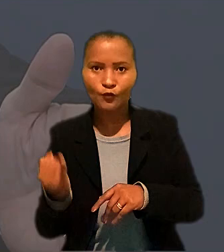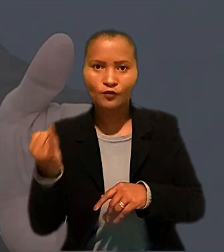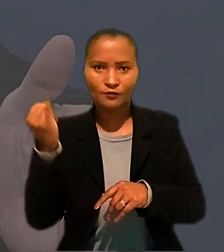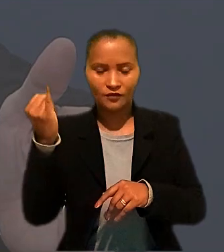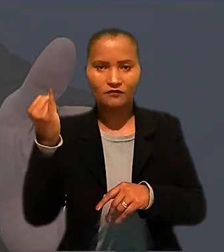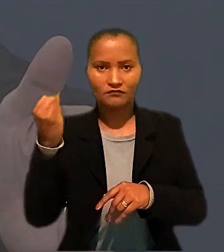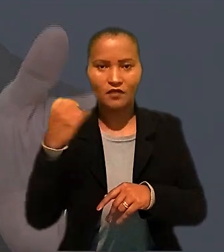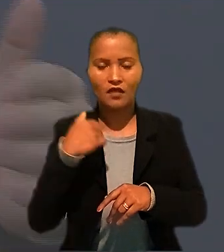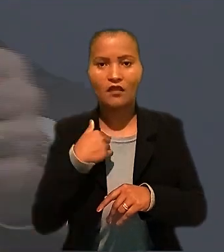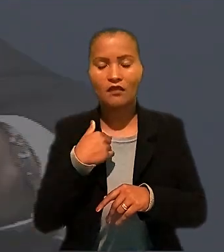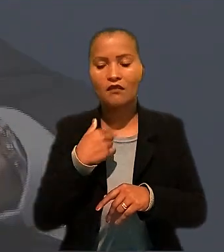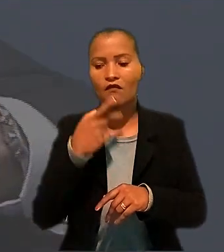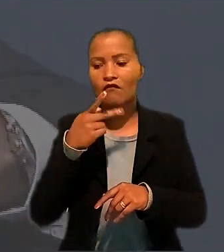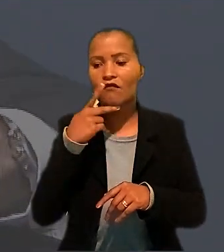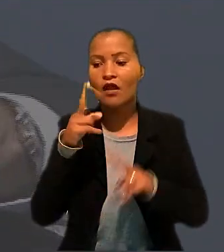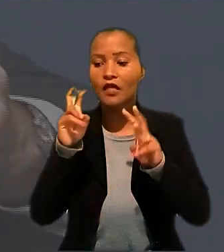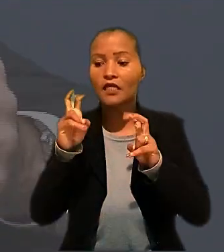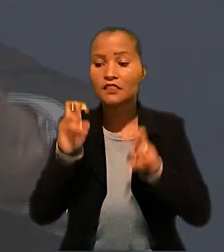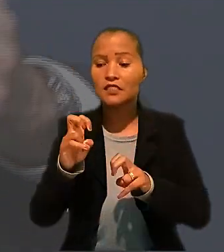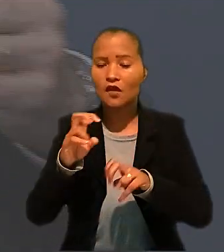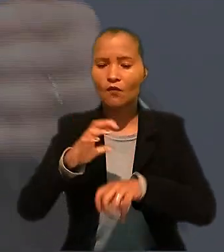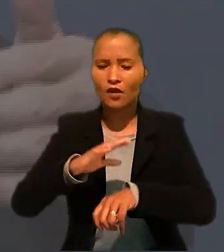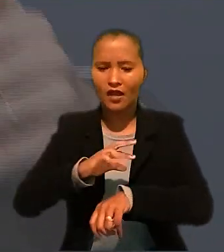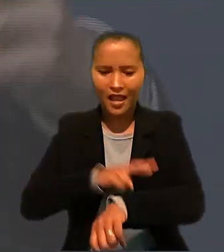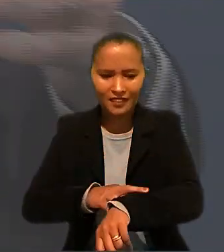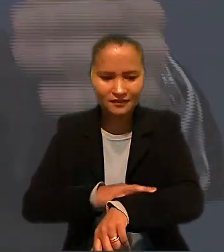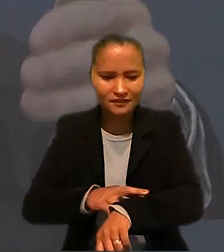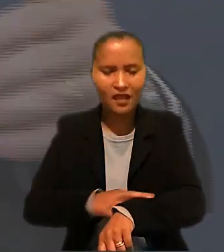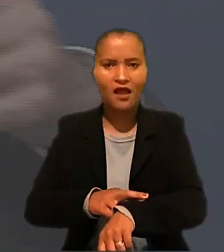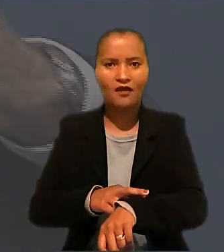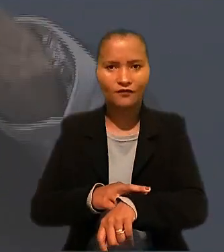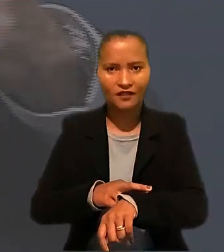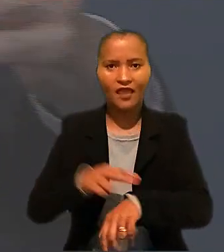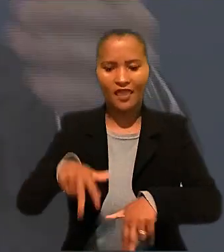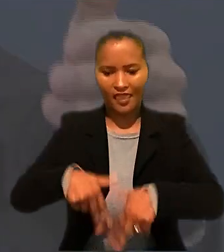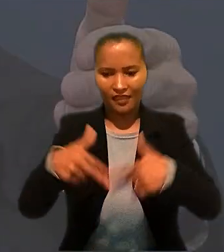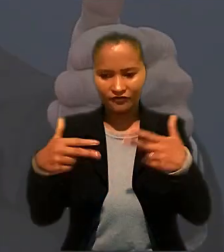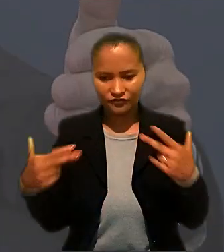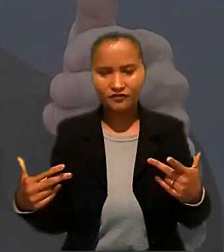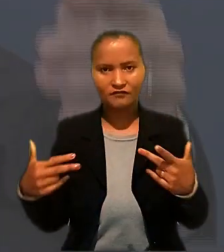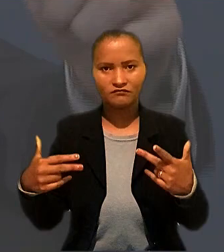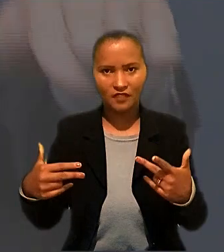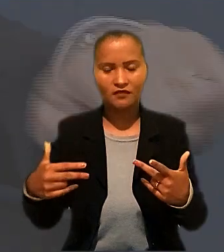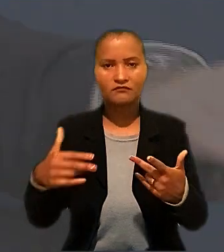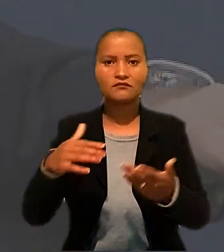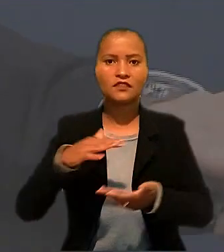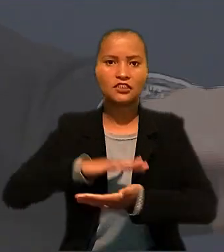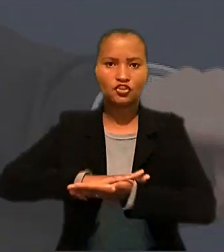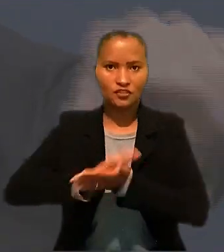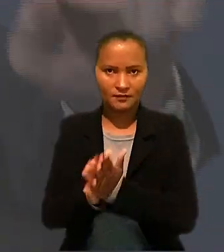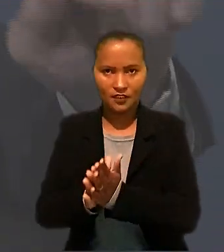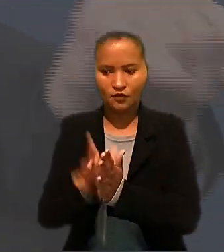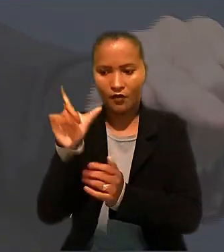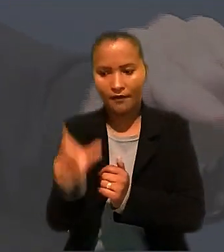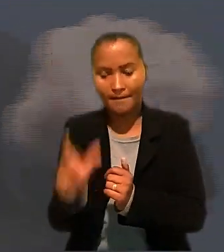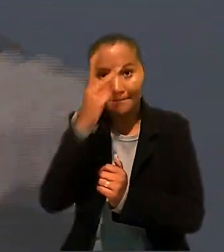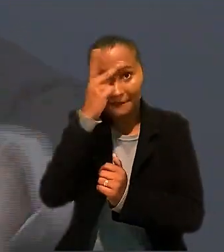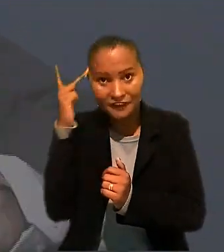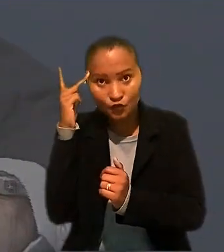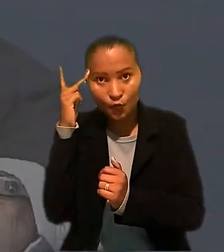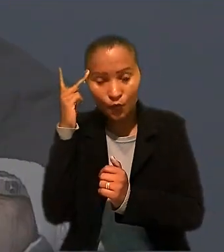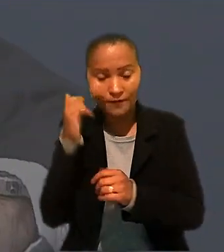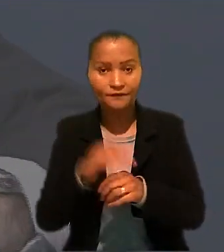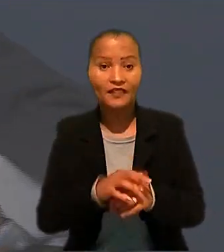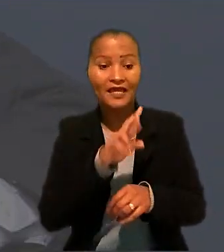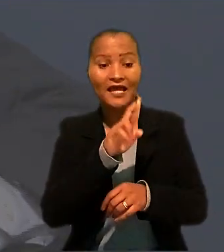importante, é a subjetividade, onde eu trato a questão racial, étnica, como forma discriminatória, mas em razão do sujeito,